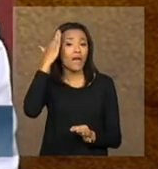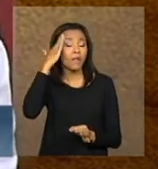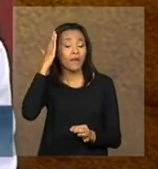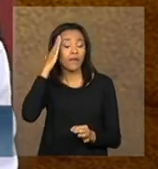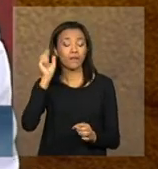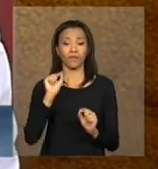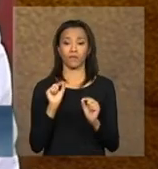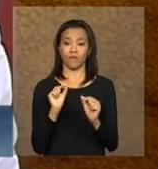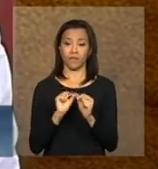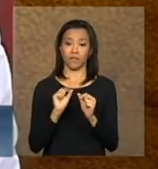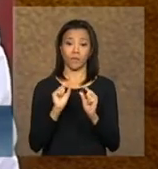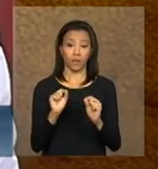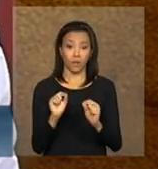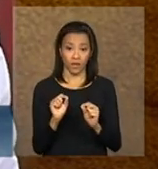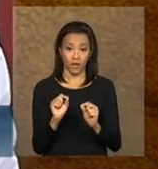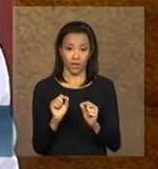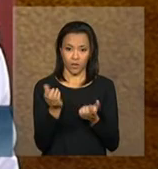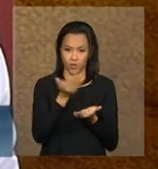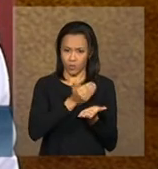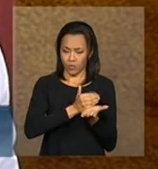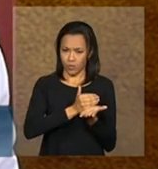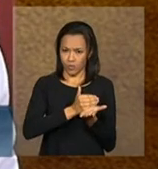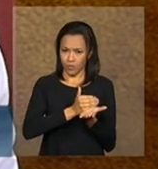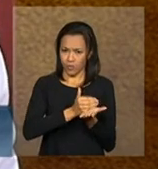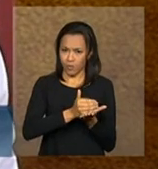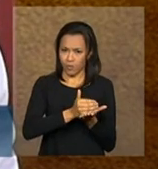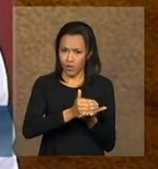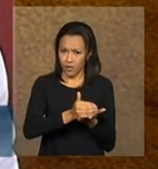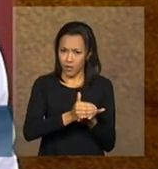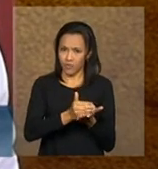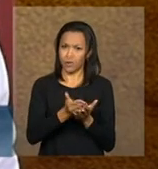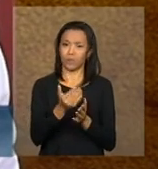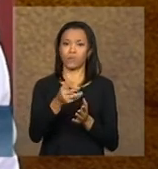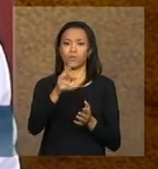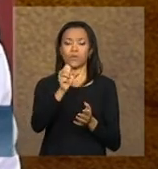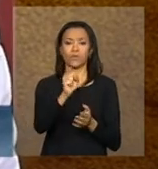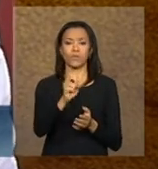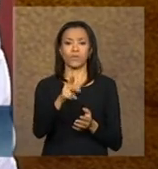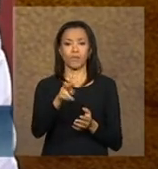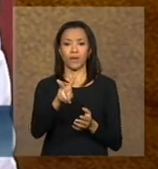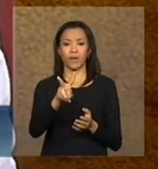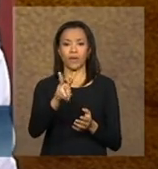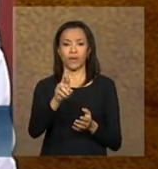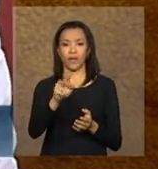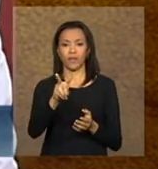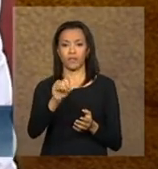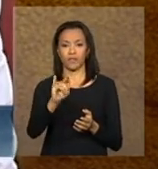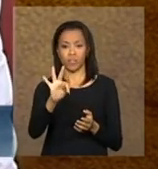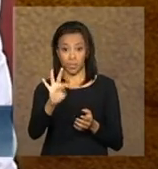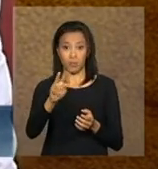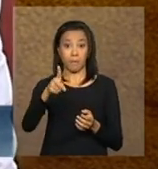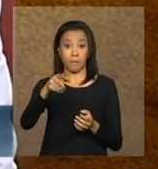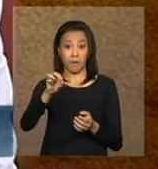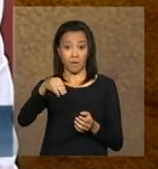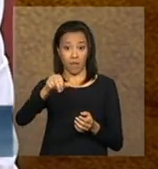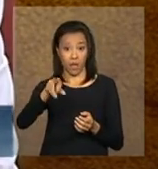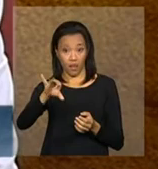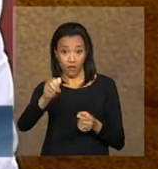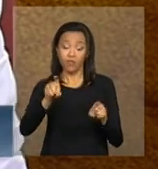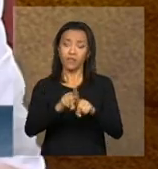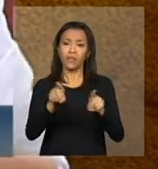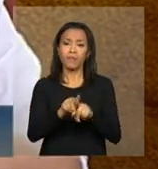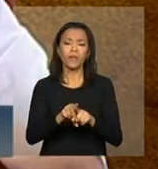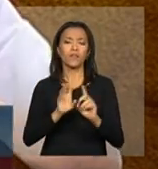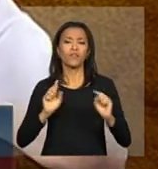questão do primário, o alcance do primário, o resultado do superávit primário, e a questão da política